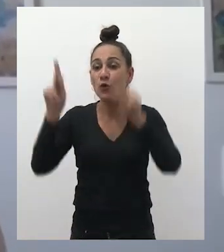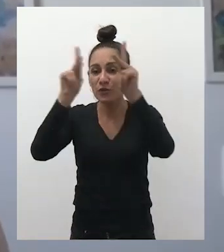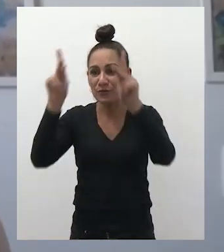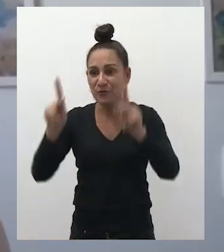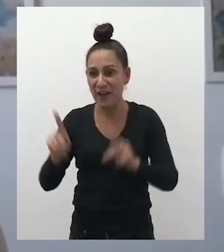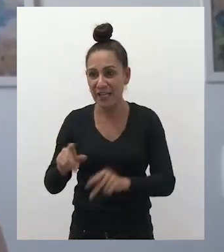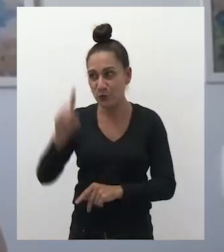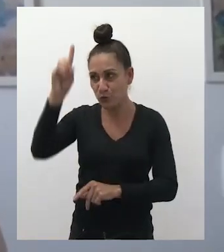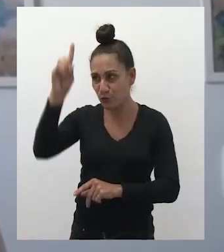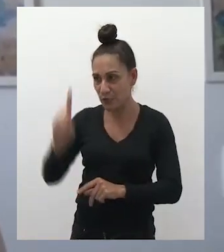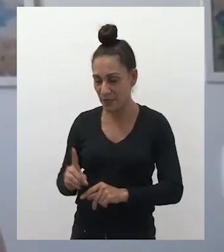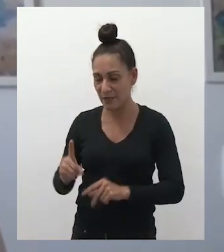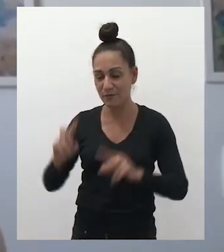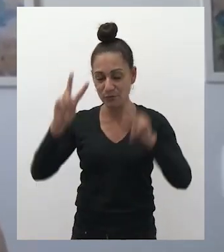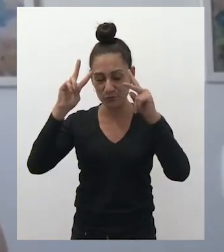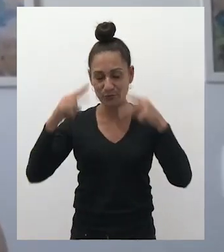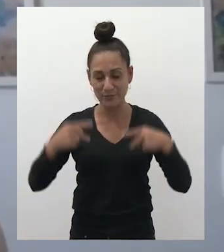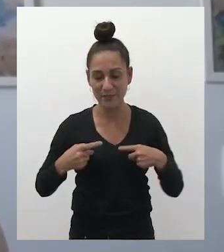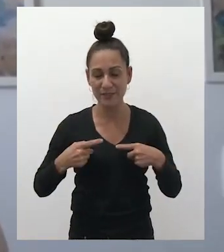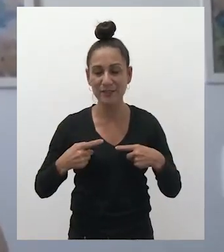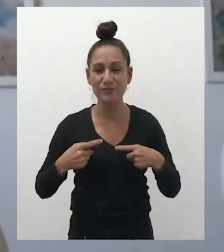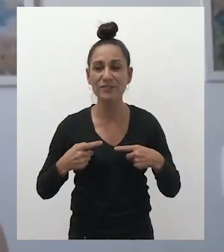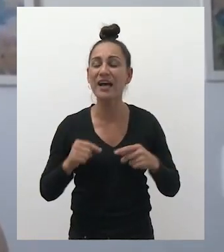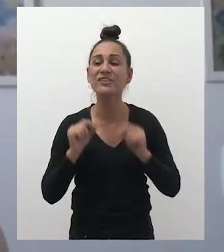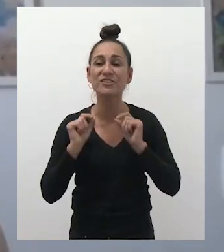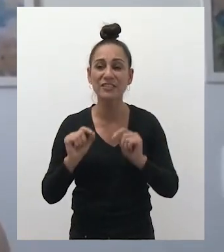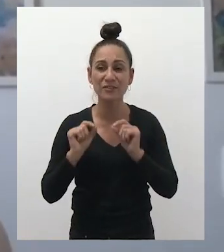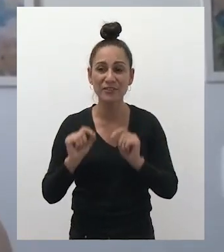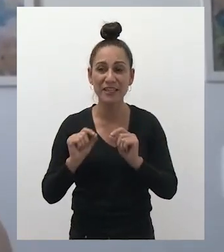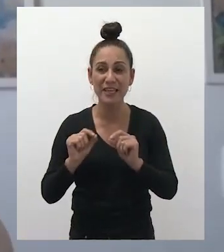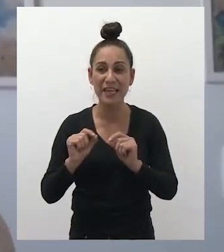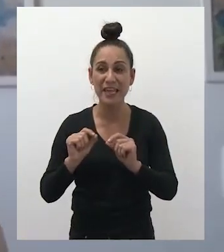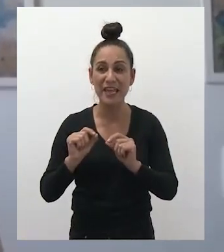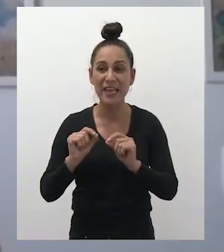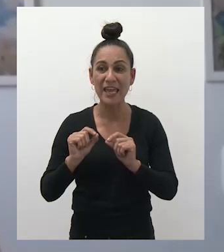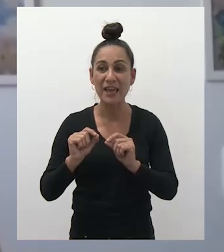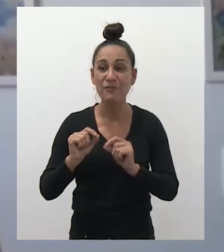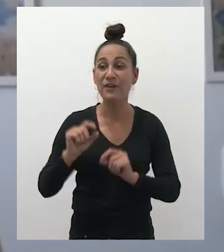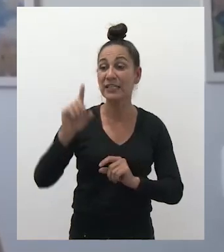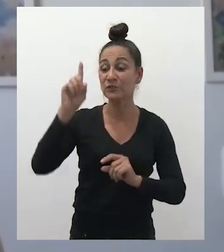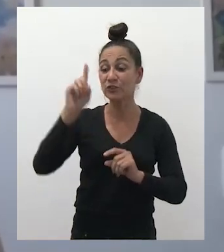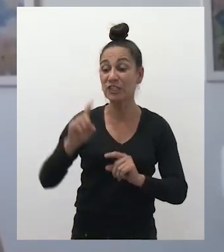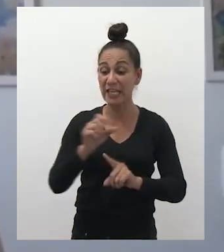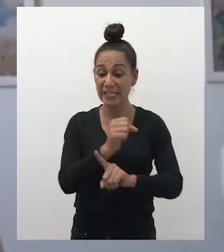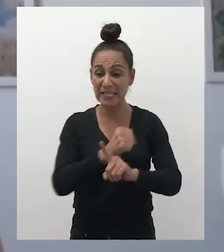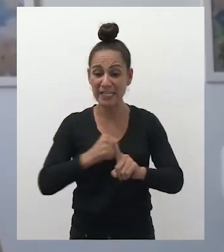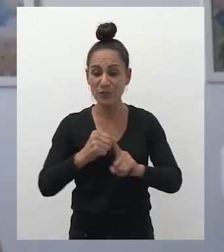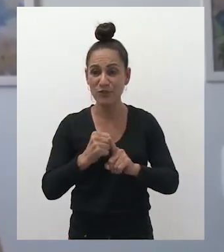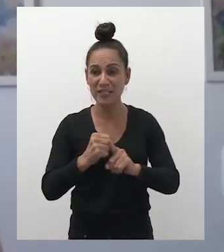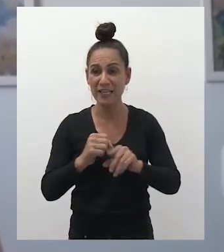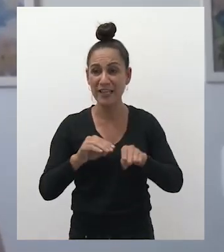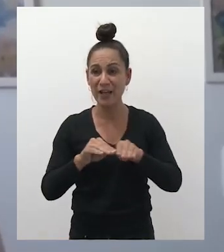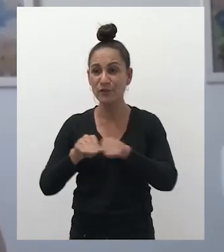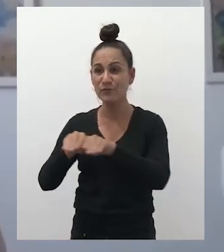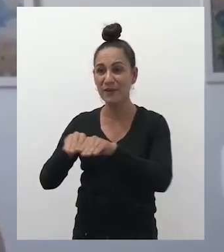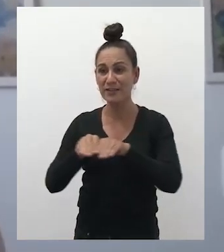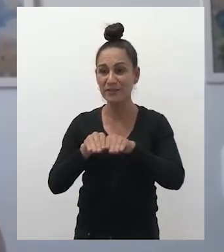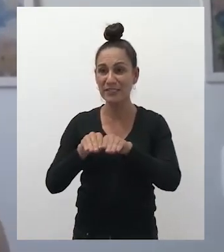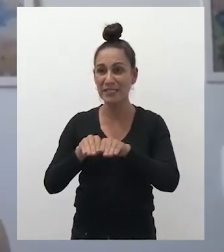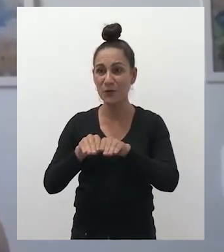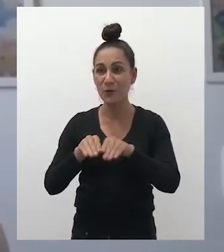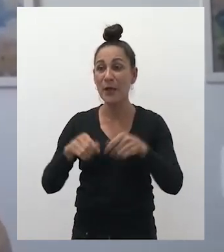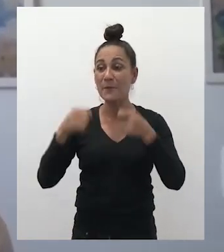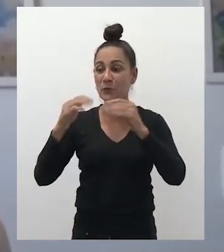para os direitos humanos, a gente está falando em pacificação social. E não em silêncio. É algo